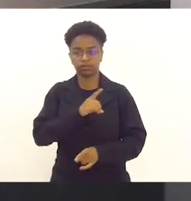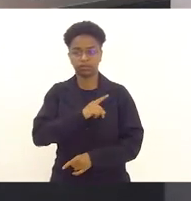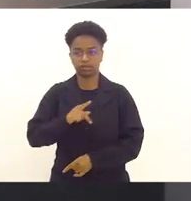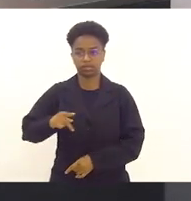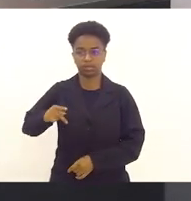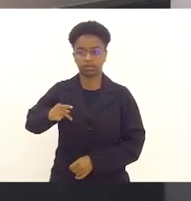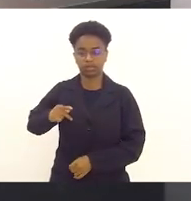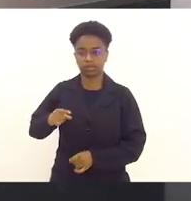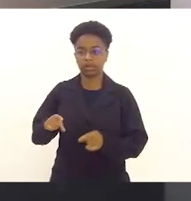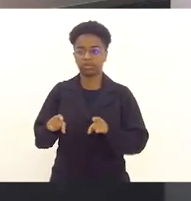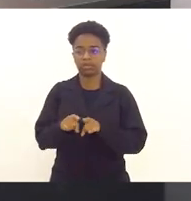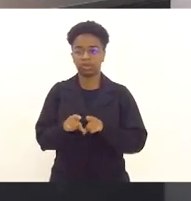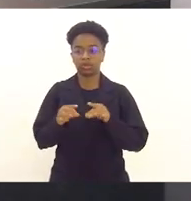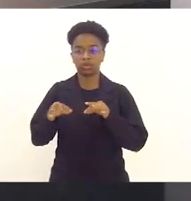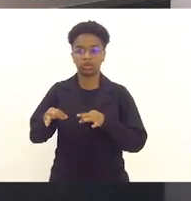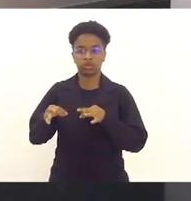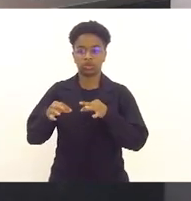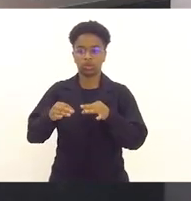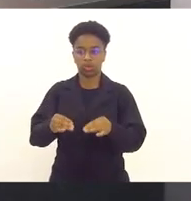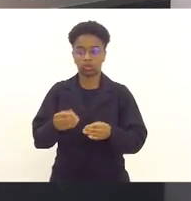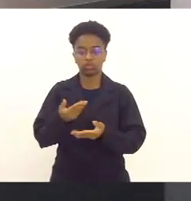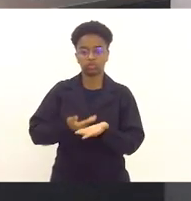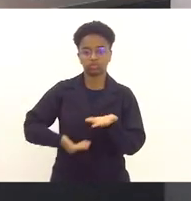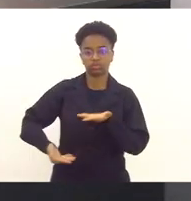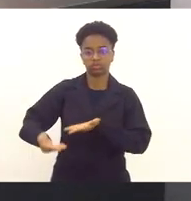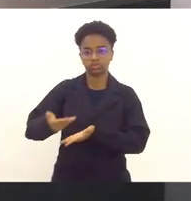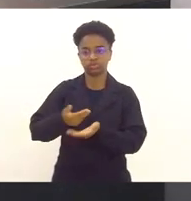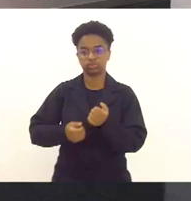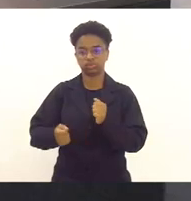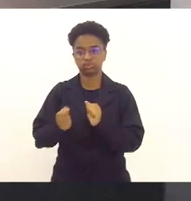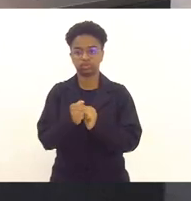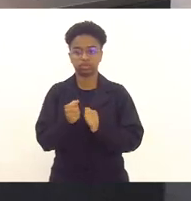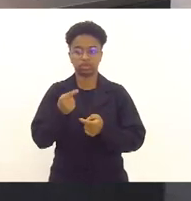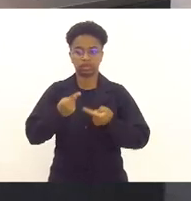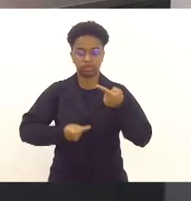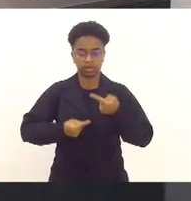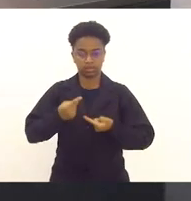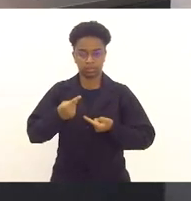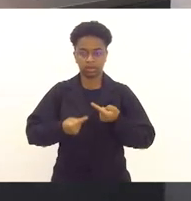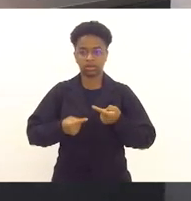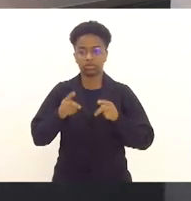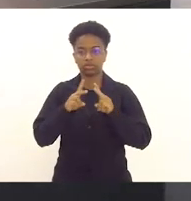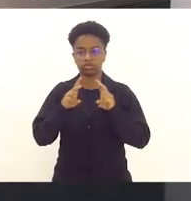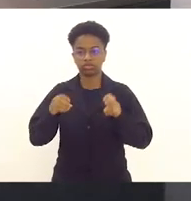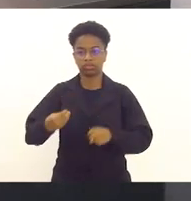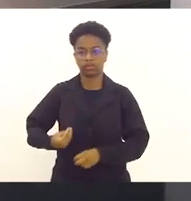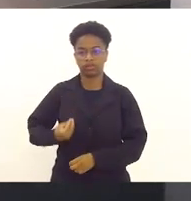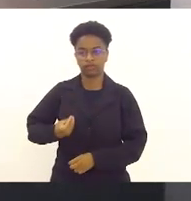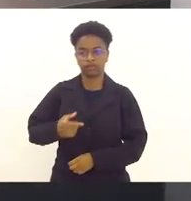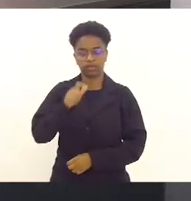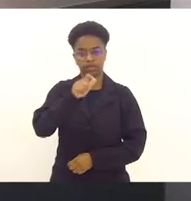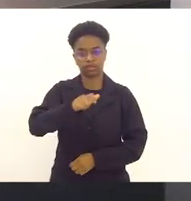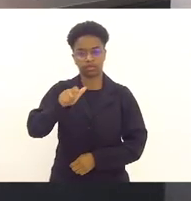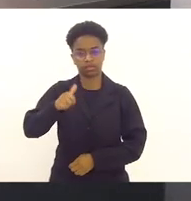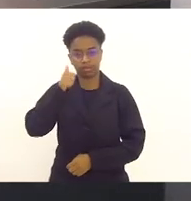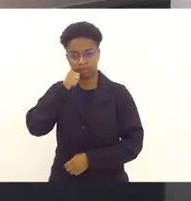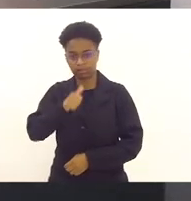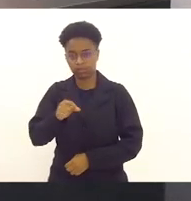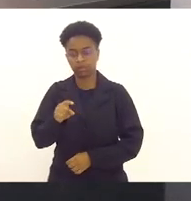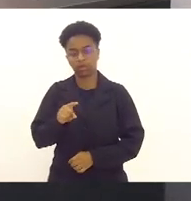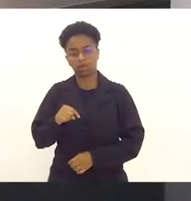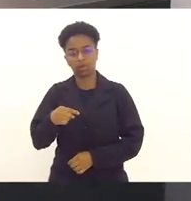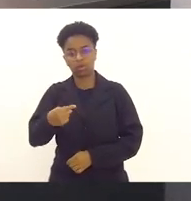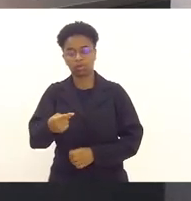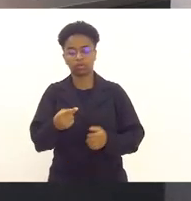e todas aqueles que estão envolvidos aí no debate com relação à Vida das nossas mulheres para a próxima audiência